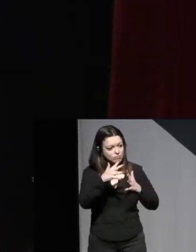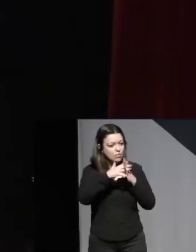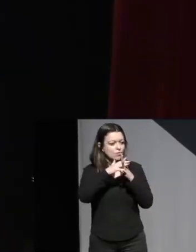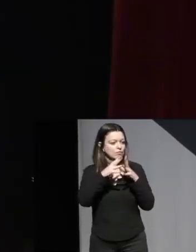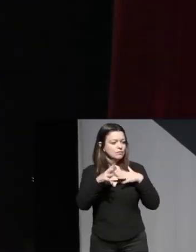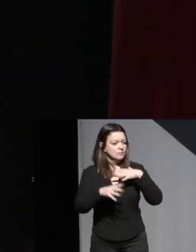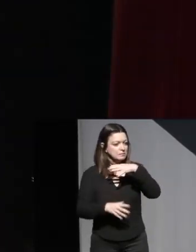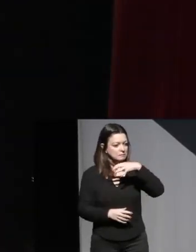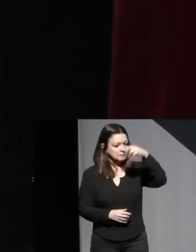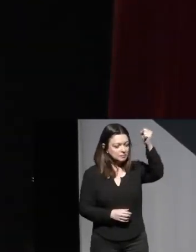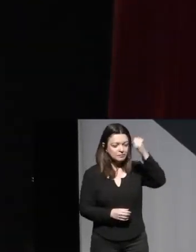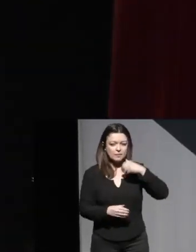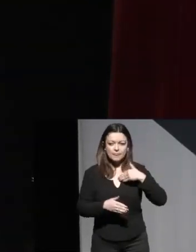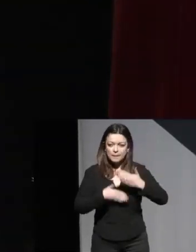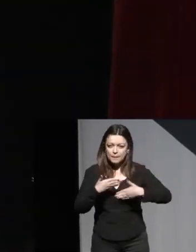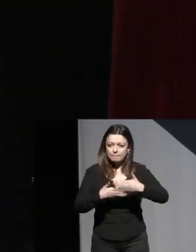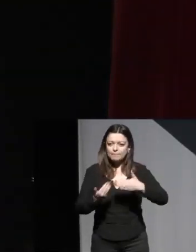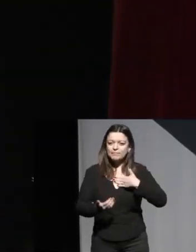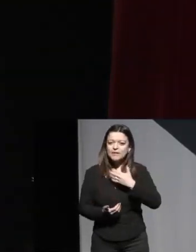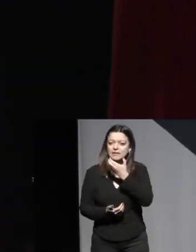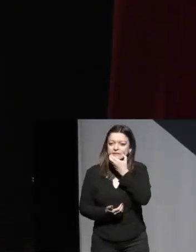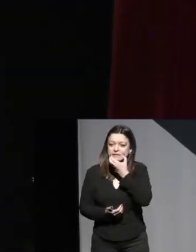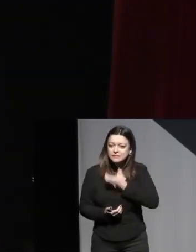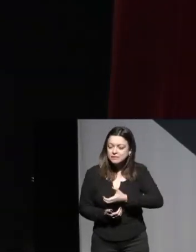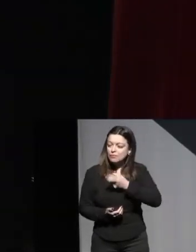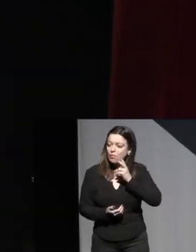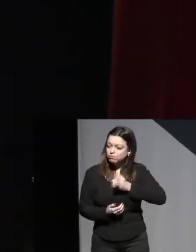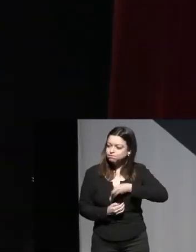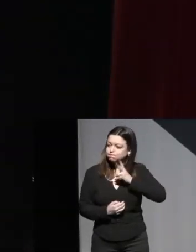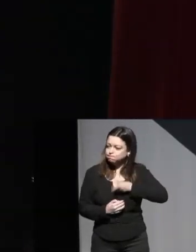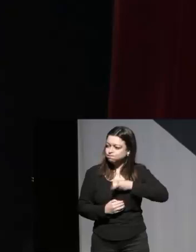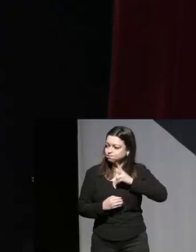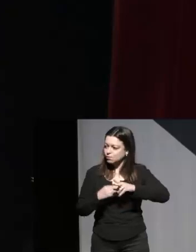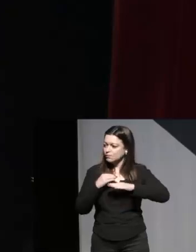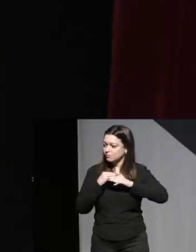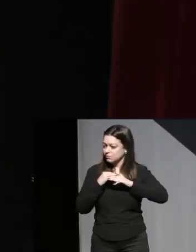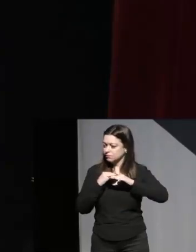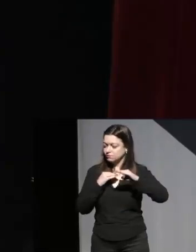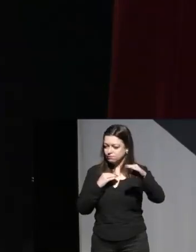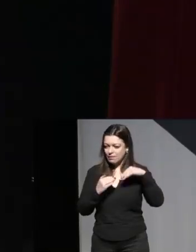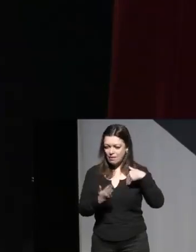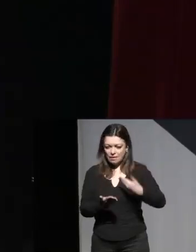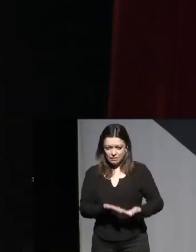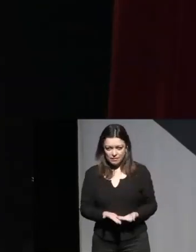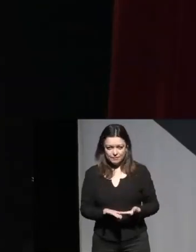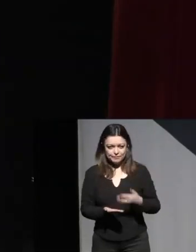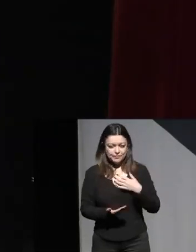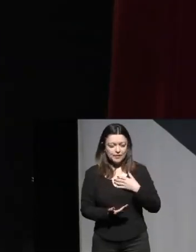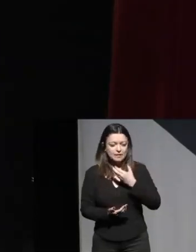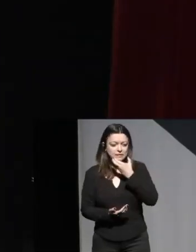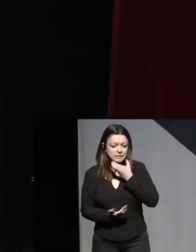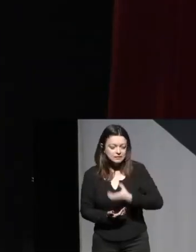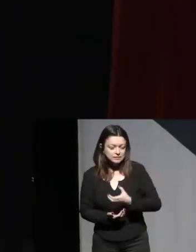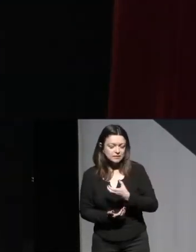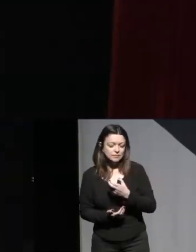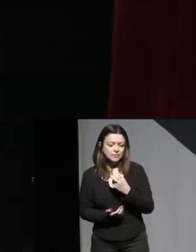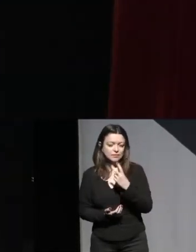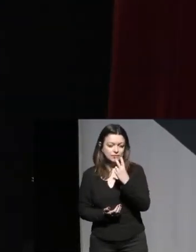dezembro veio e isso se manteve, tem se mantido. Então veja, dezembro de 2022, 179